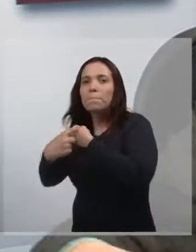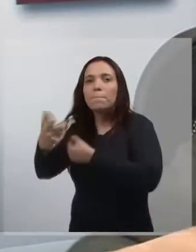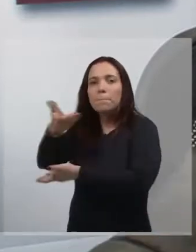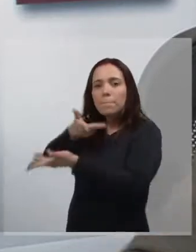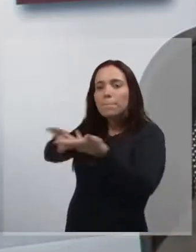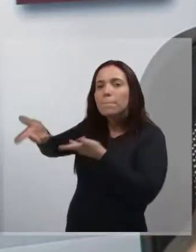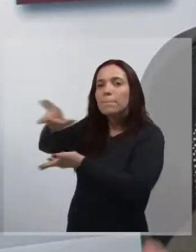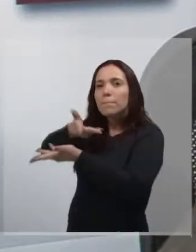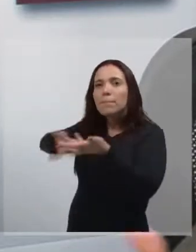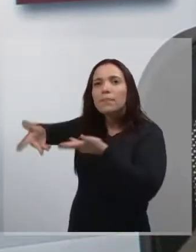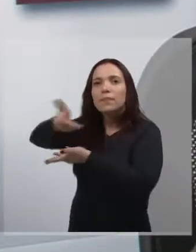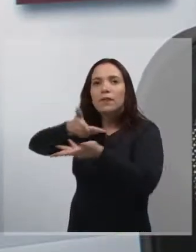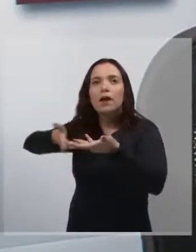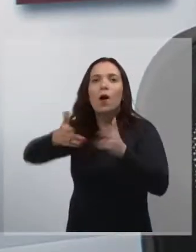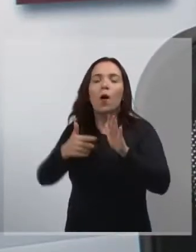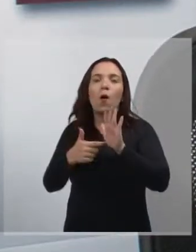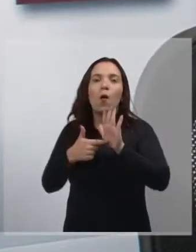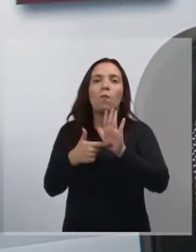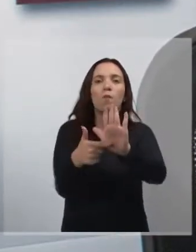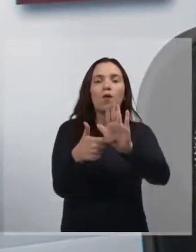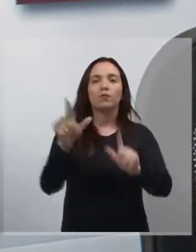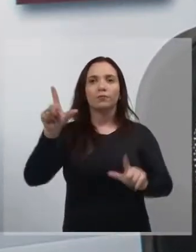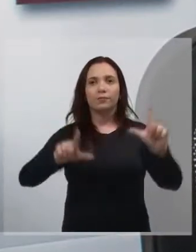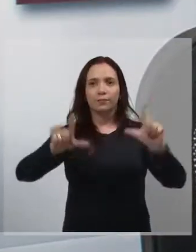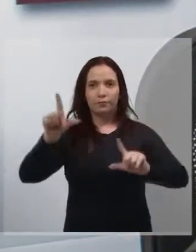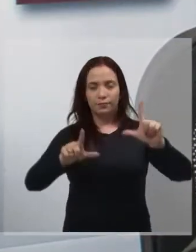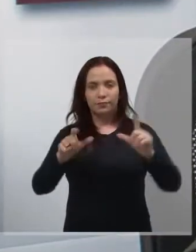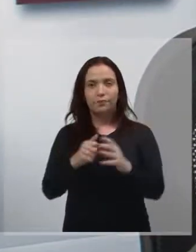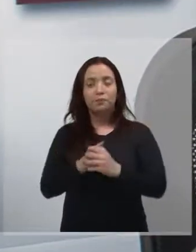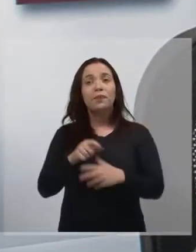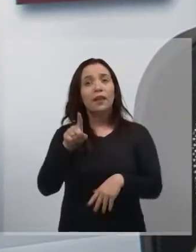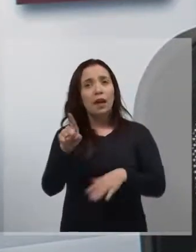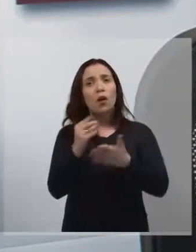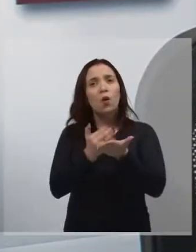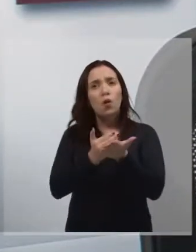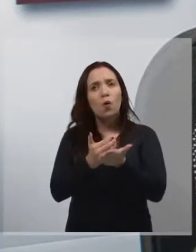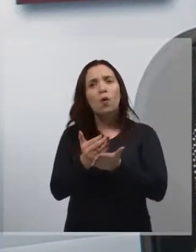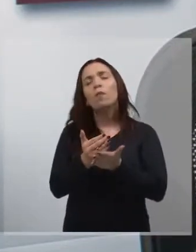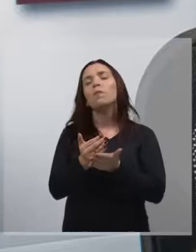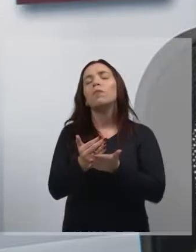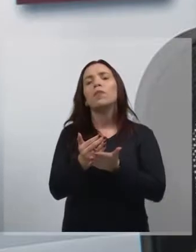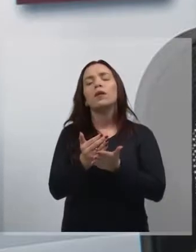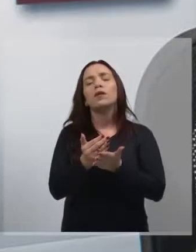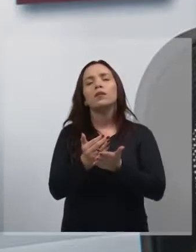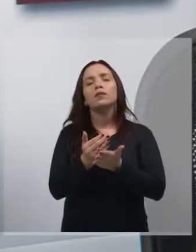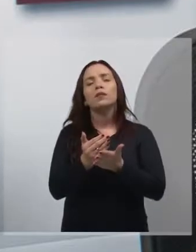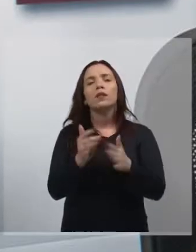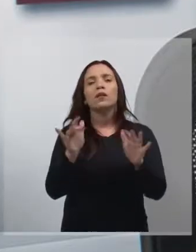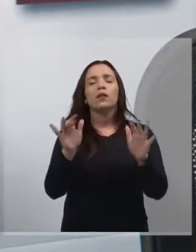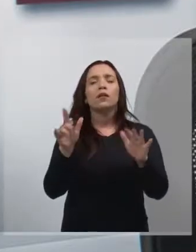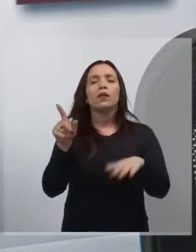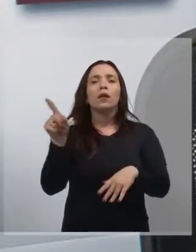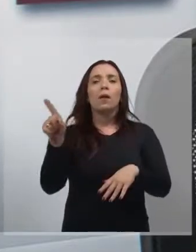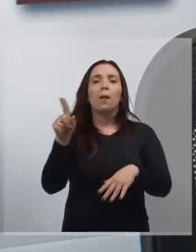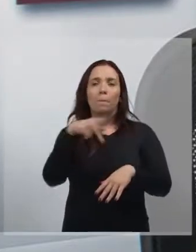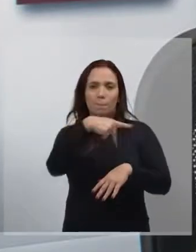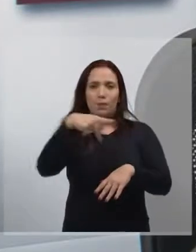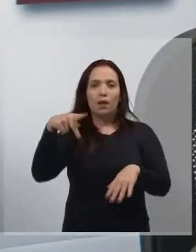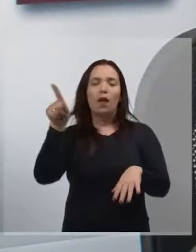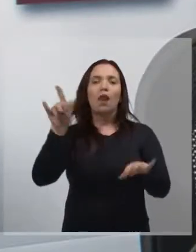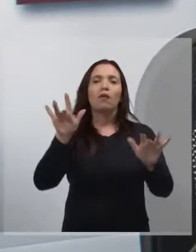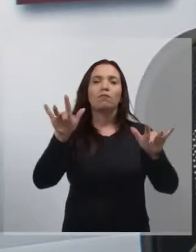e começar a criar uma pauta positiva. Em síntese, ele está começando a se acomodar na figura de